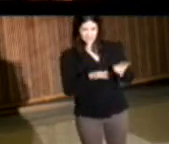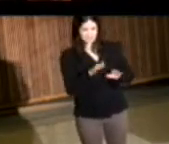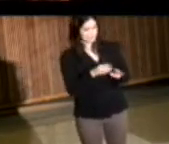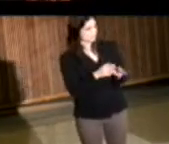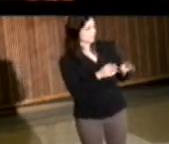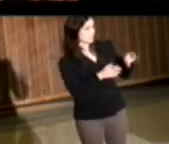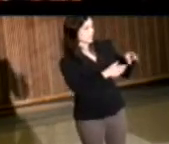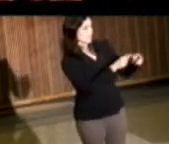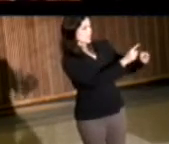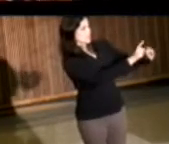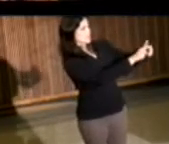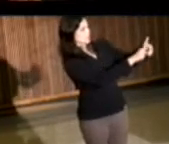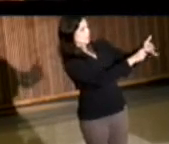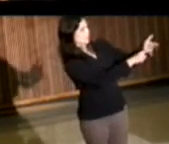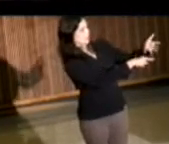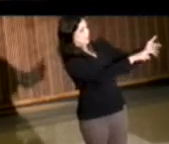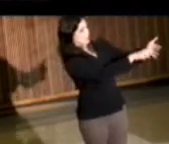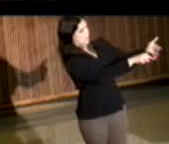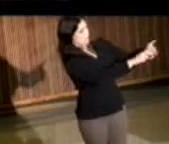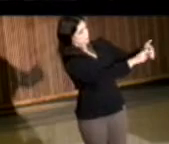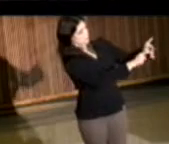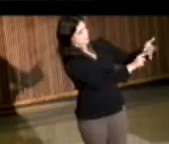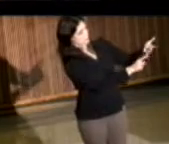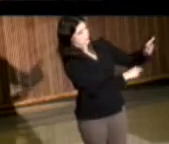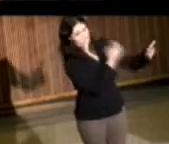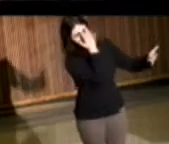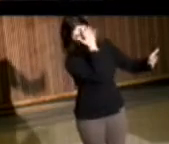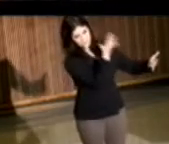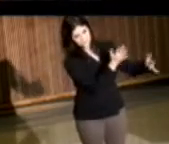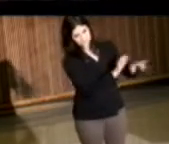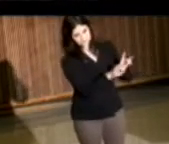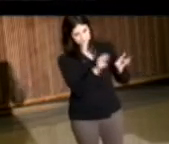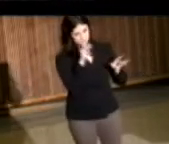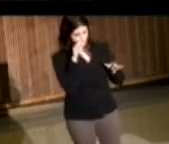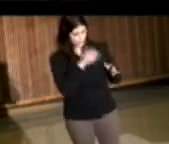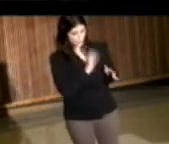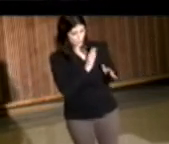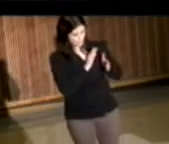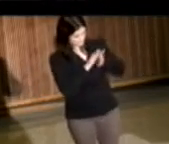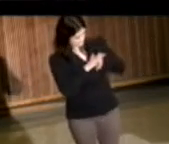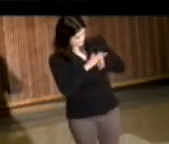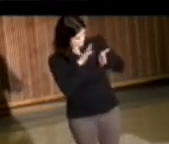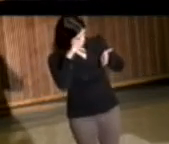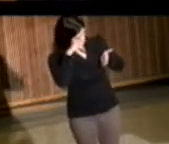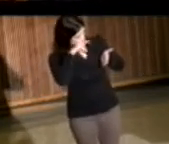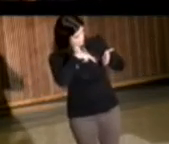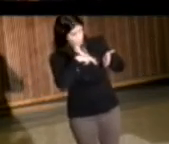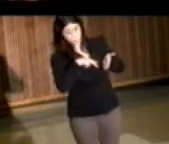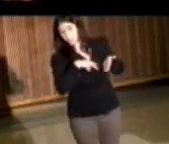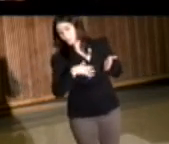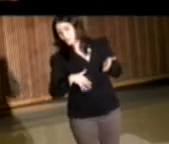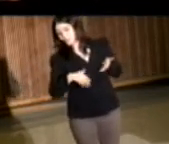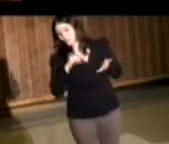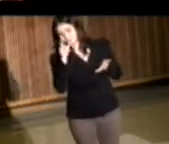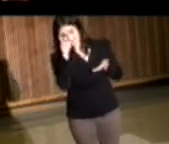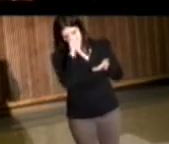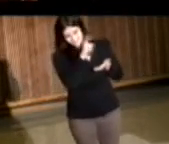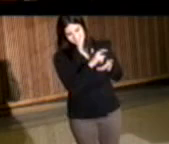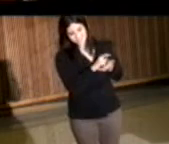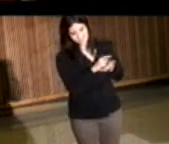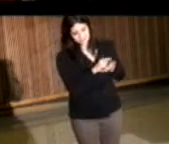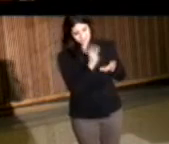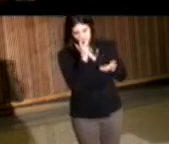verdade? Agora, para a gente ver a área que os outros é complicado, é na hora. Não precisa nem pensar, vem